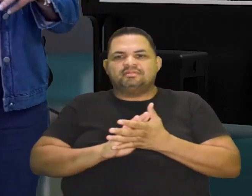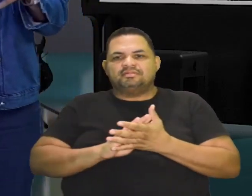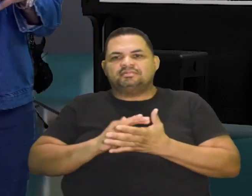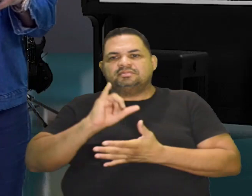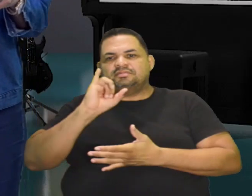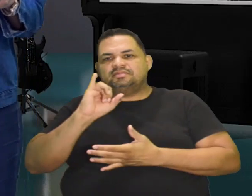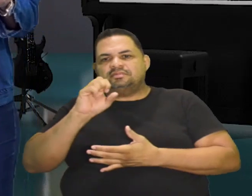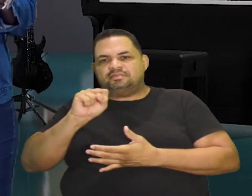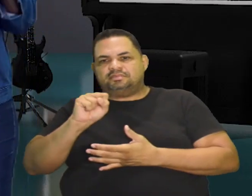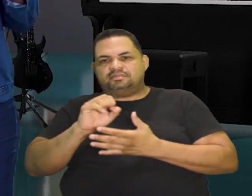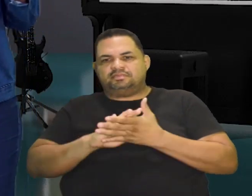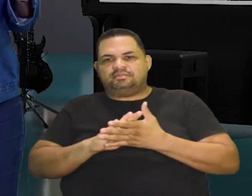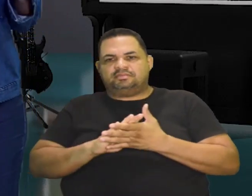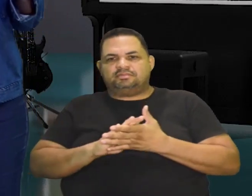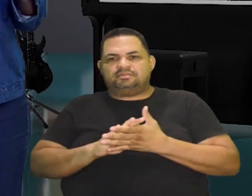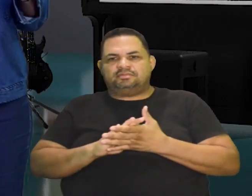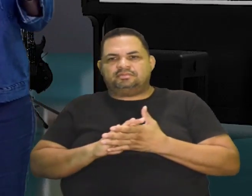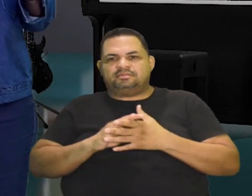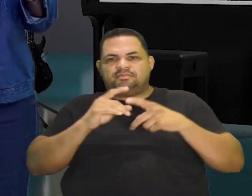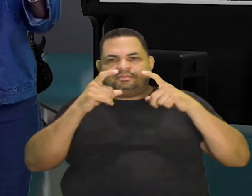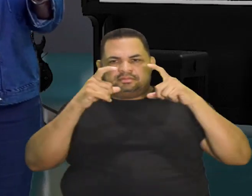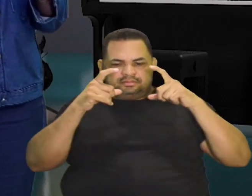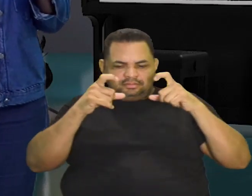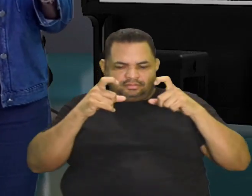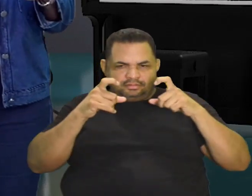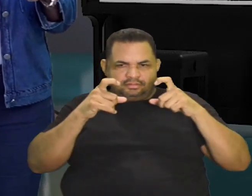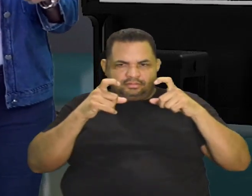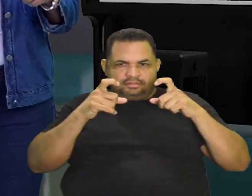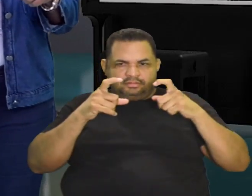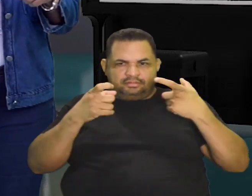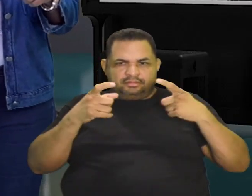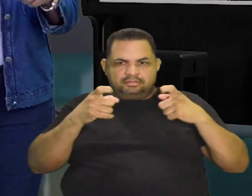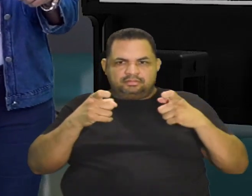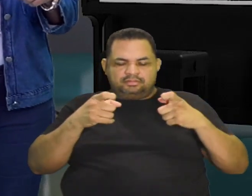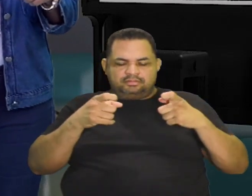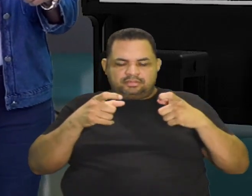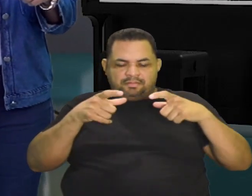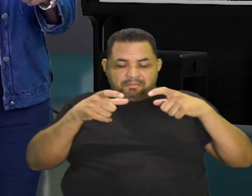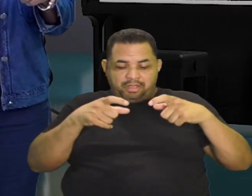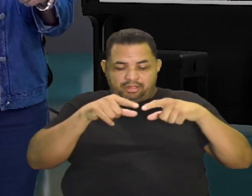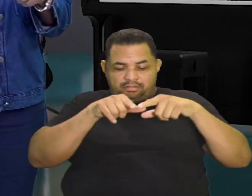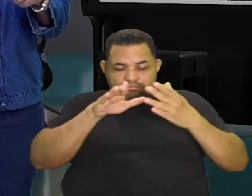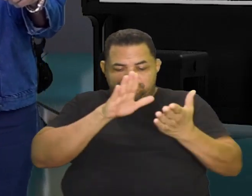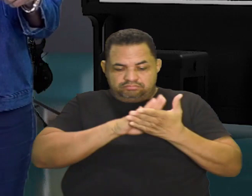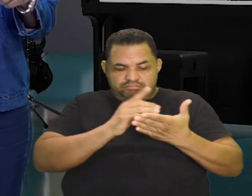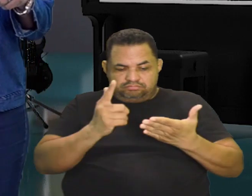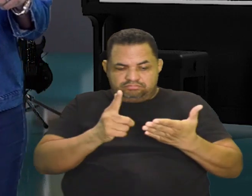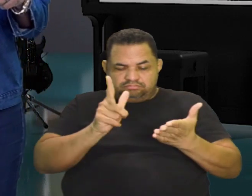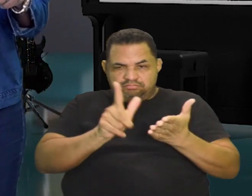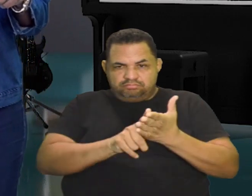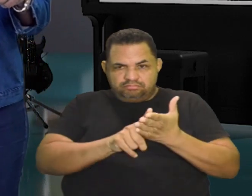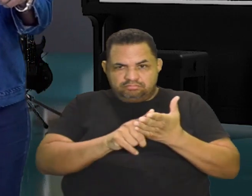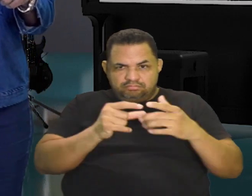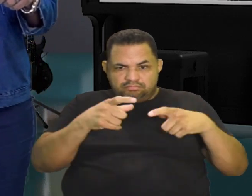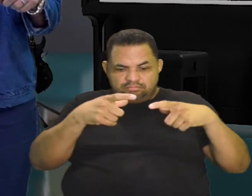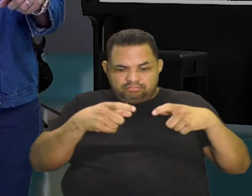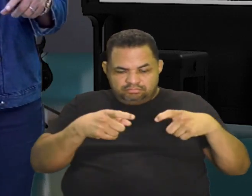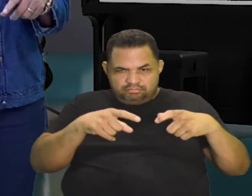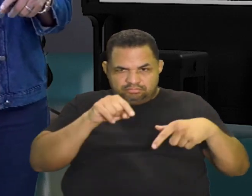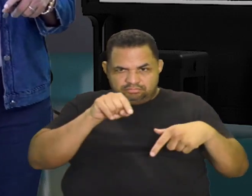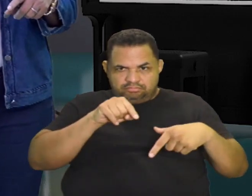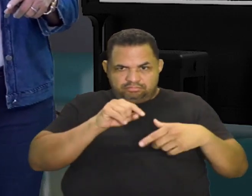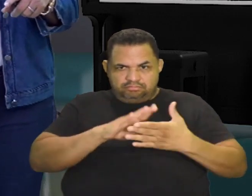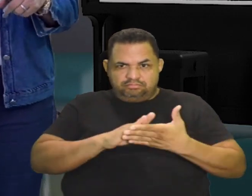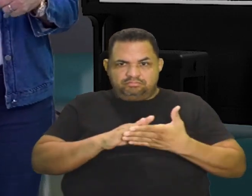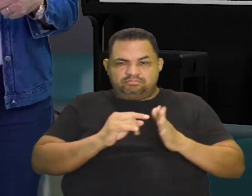está digitando. Eu vou lá, tiro a foto da página que eu preciso, para citar a referência, e